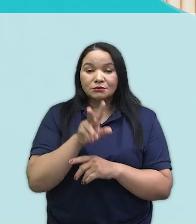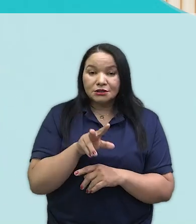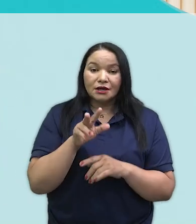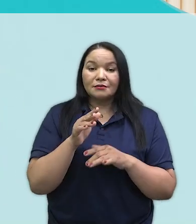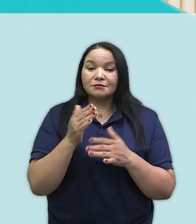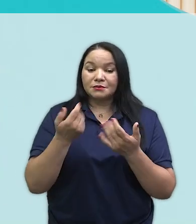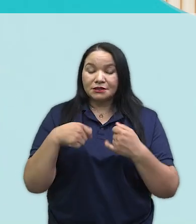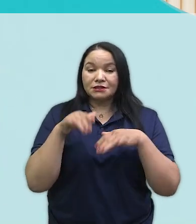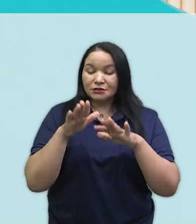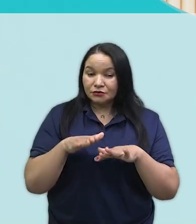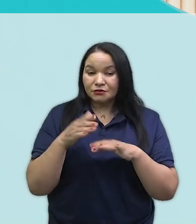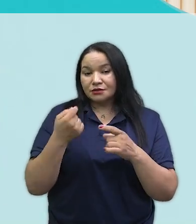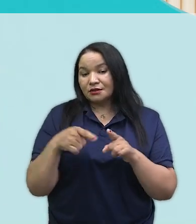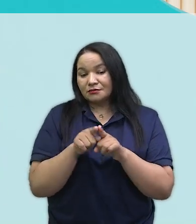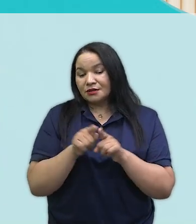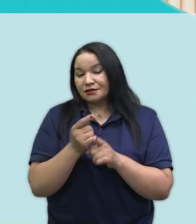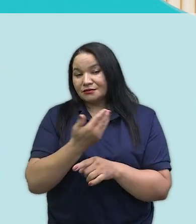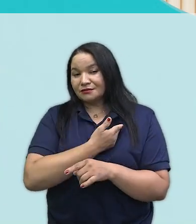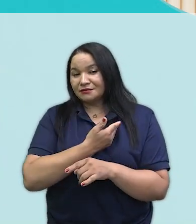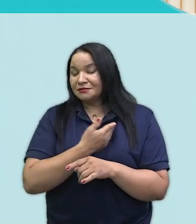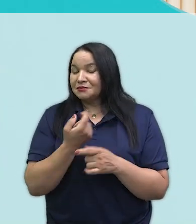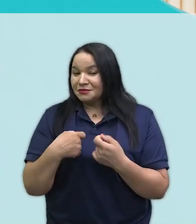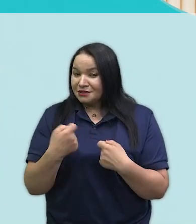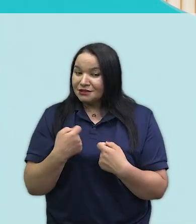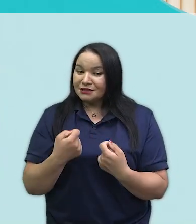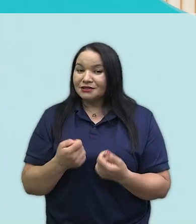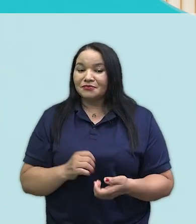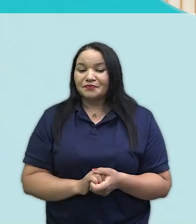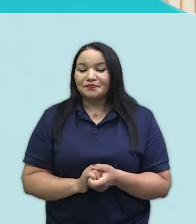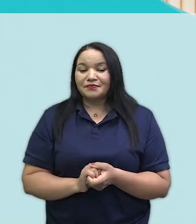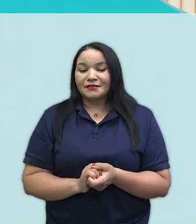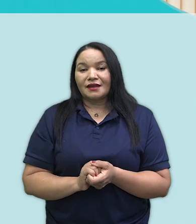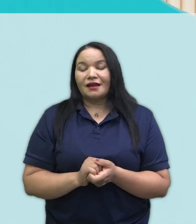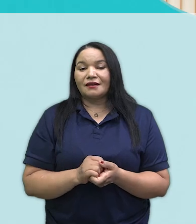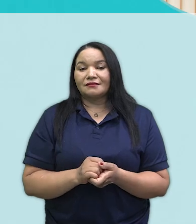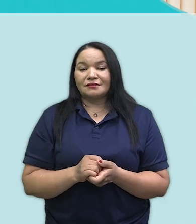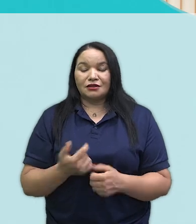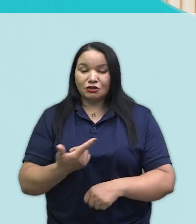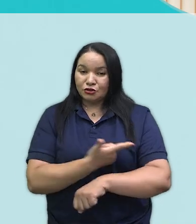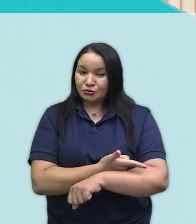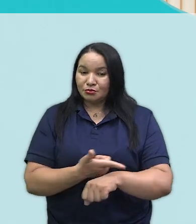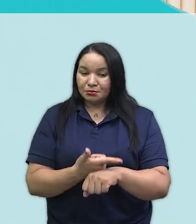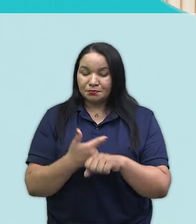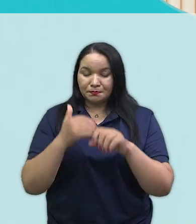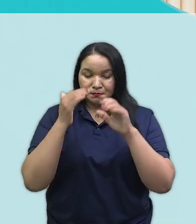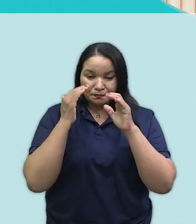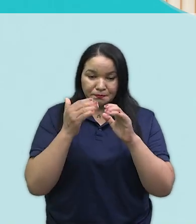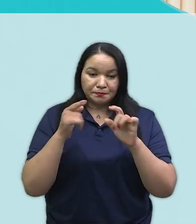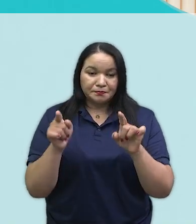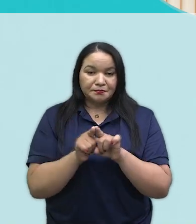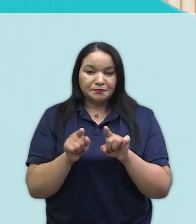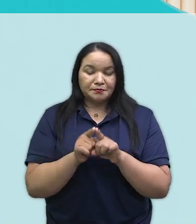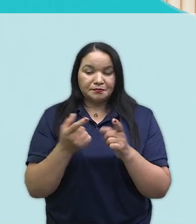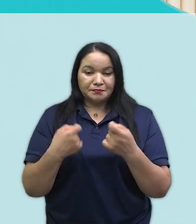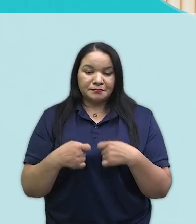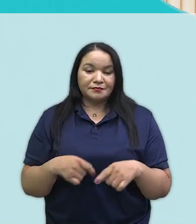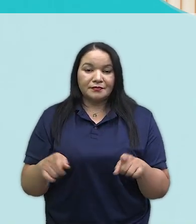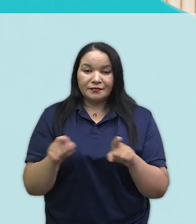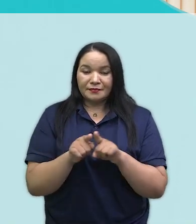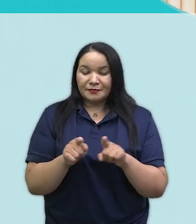o colega mais velho, o colega mais novo, eu chego, cumprimento, faço uma saudação. Na